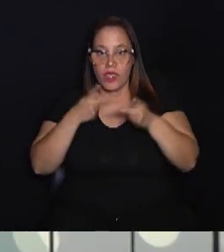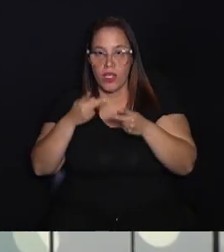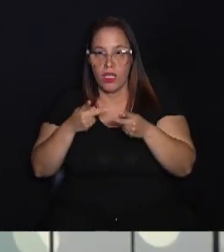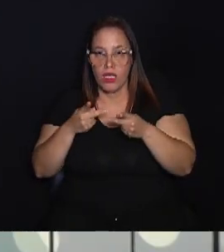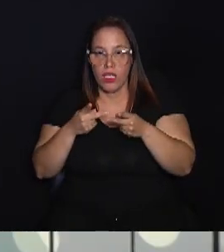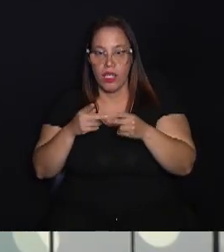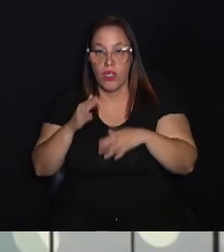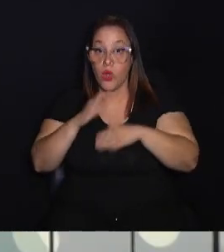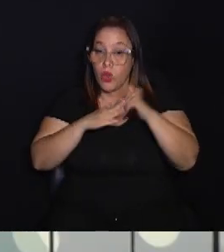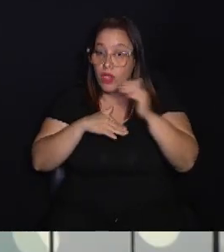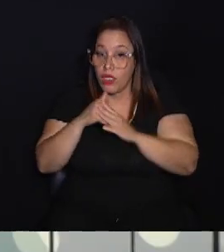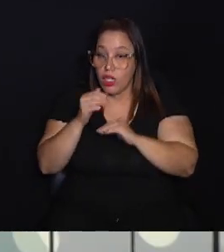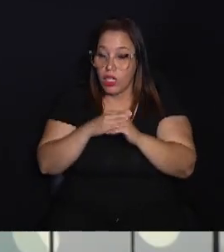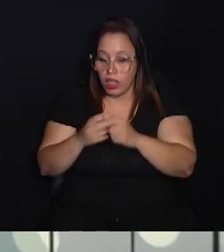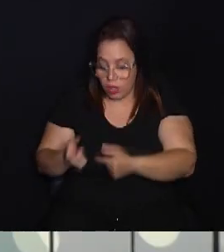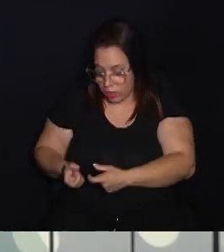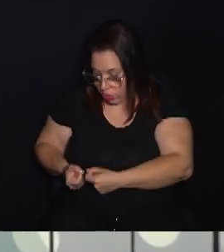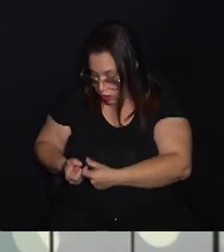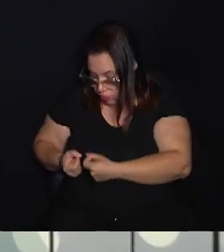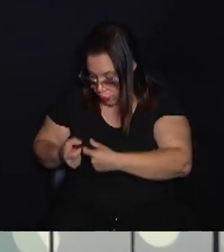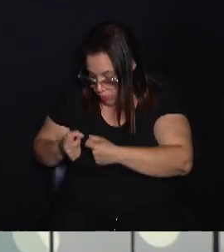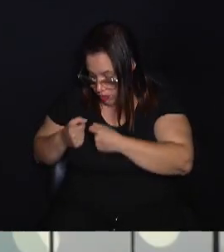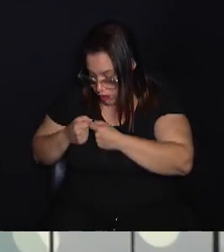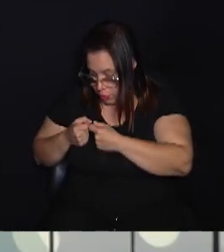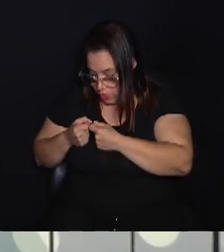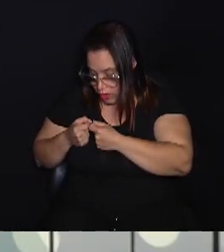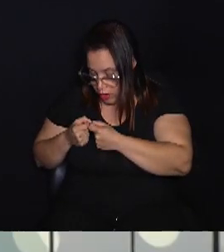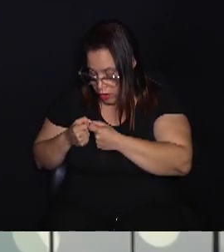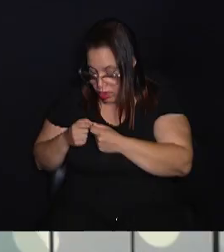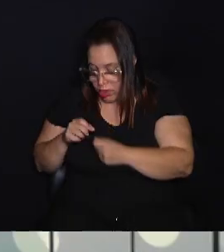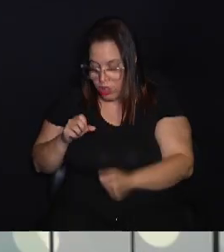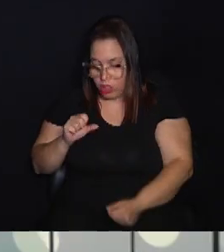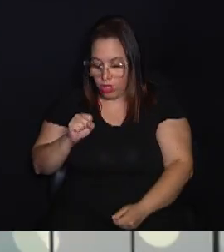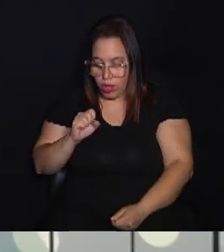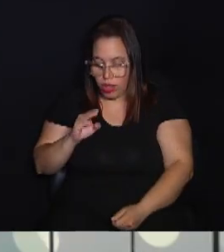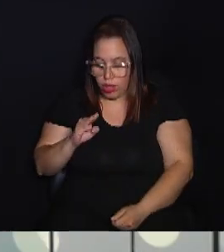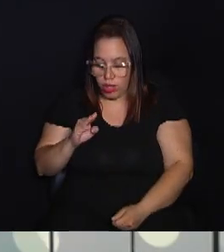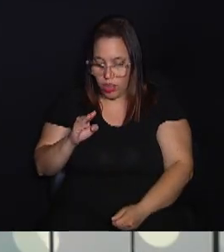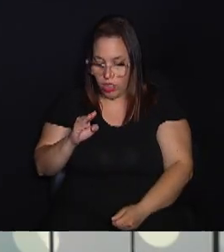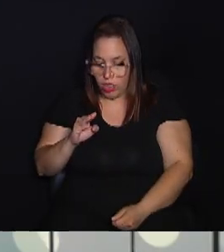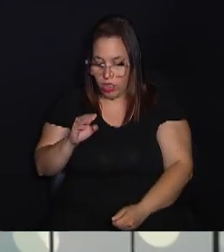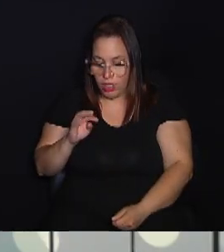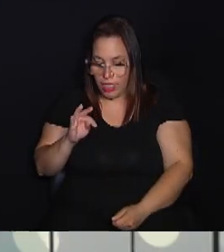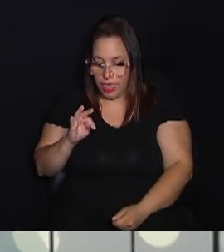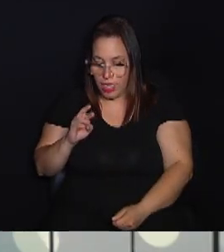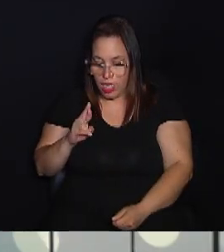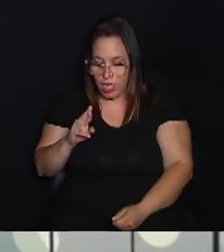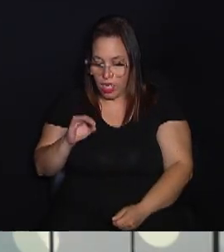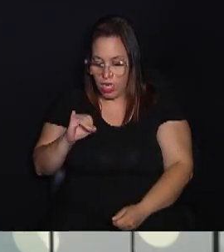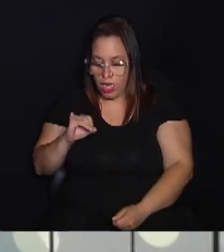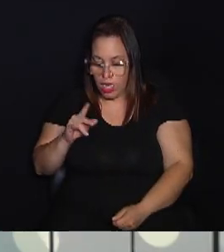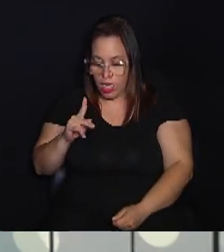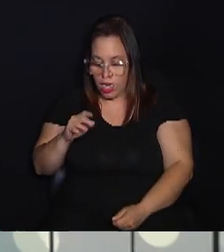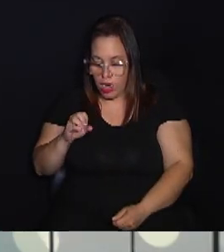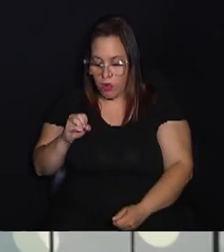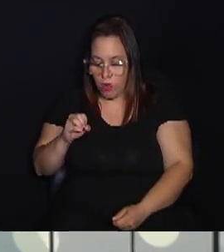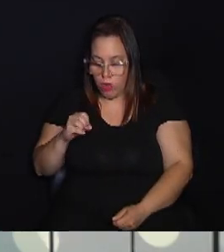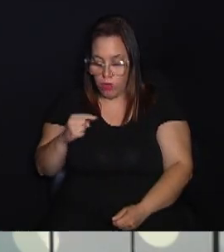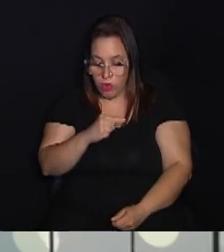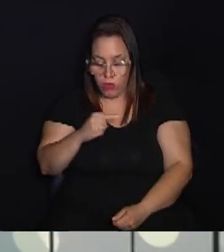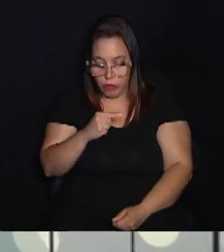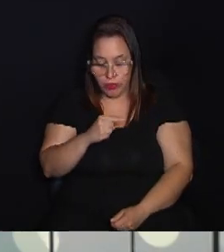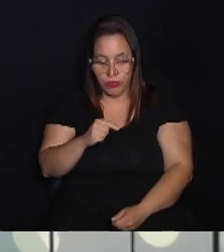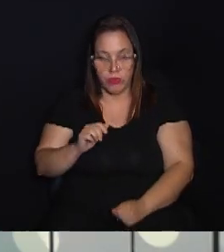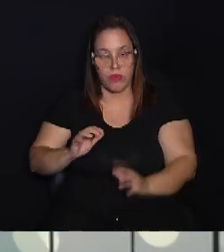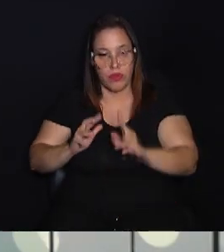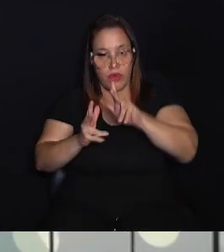um tratamento para o câncer de mama, subtipo triplo negativo. Um estudo